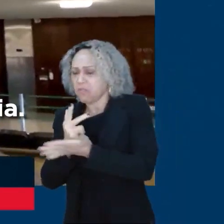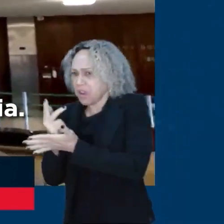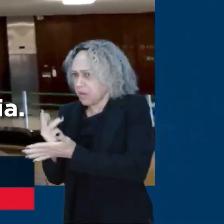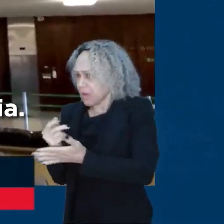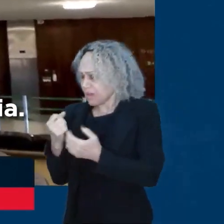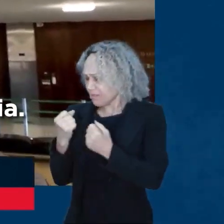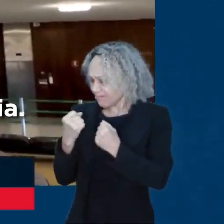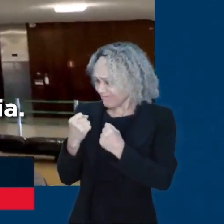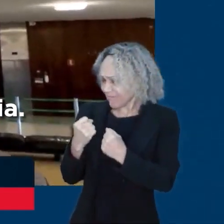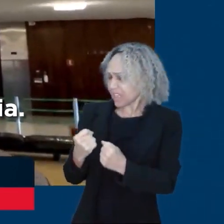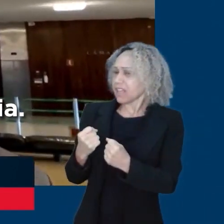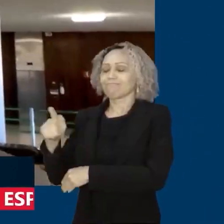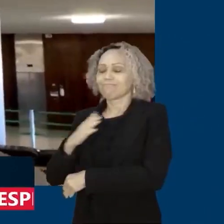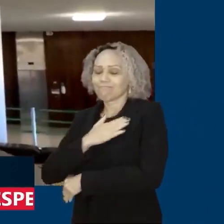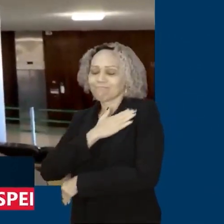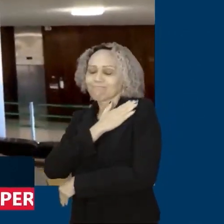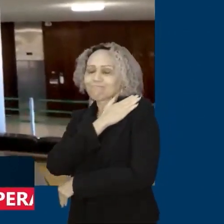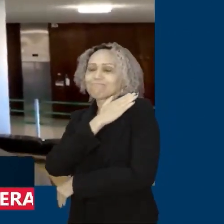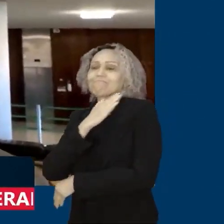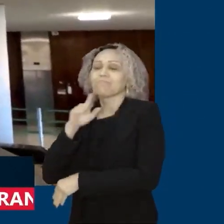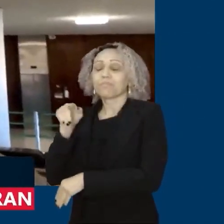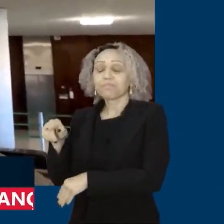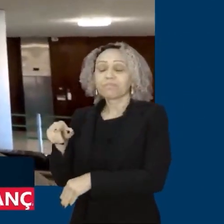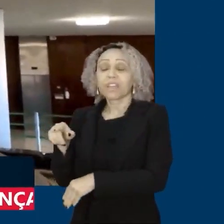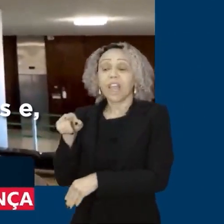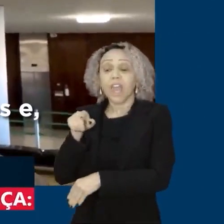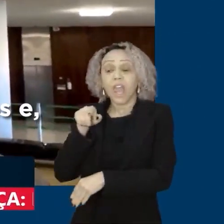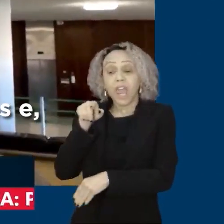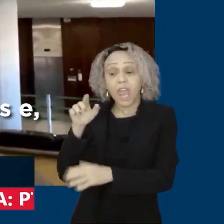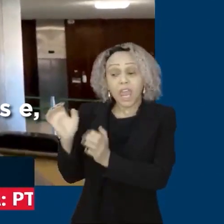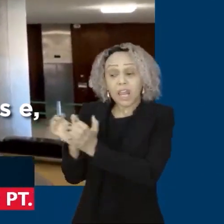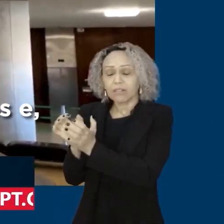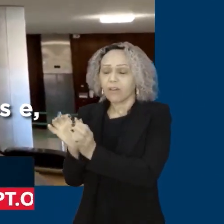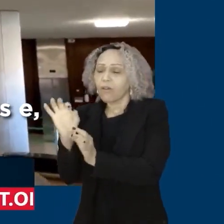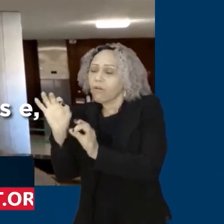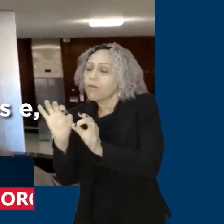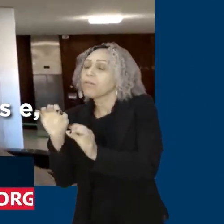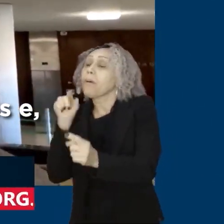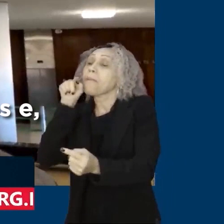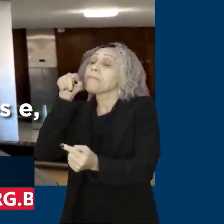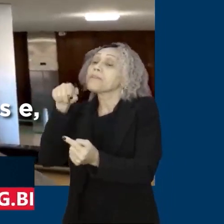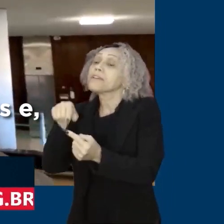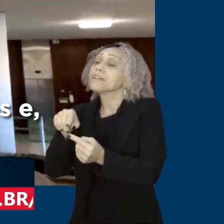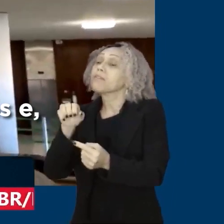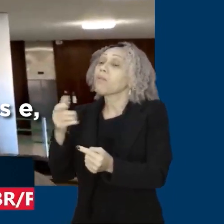nos alertas que fazia. E o objetivo era esse: tomar os três